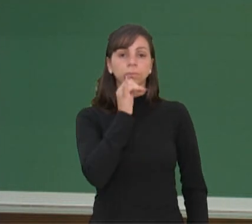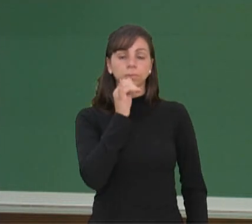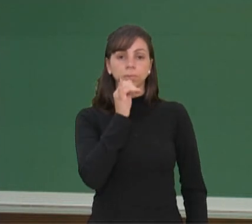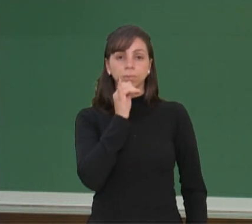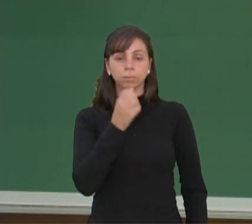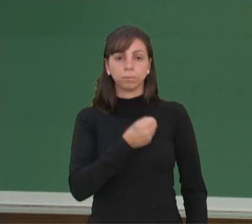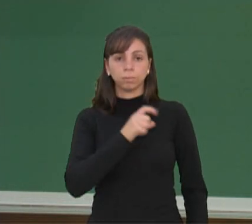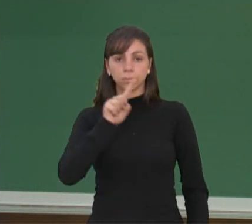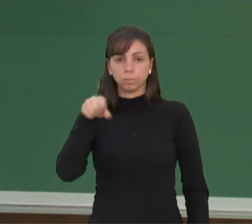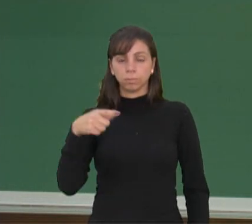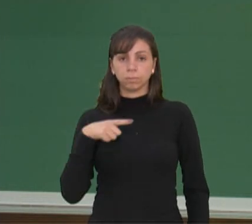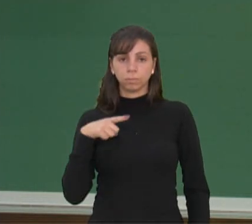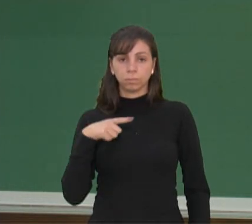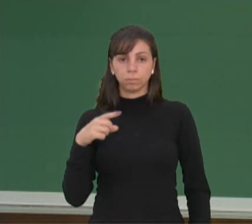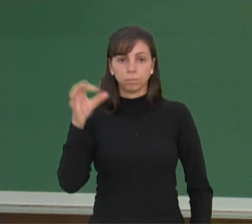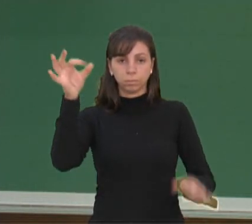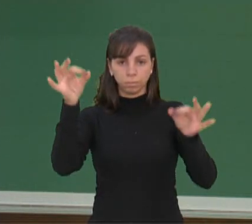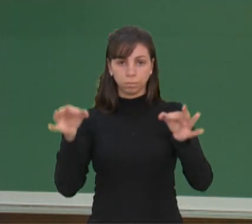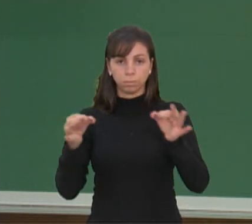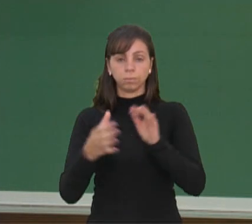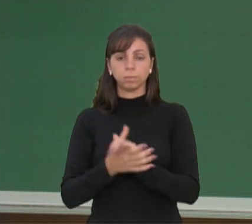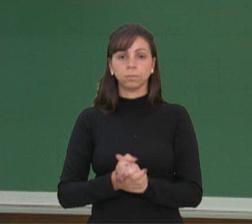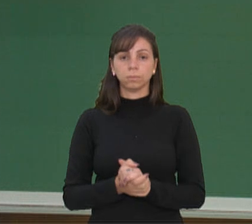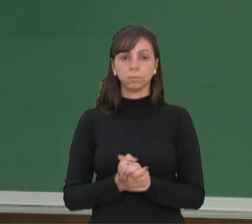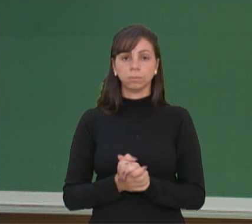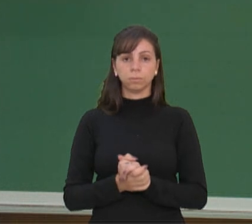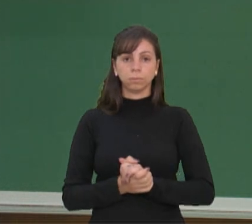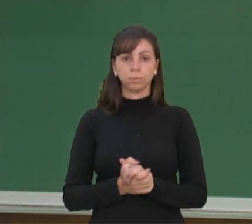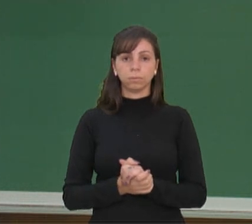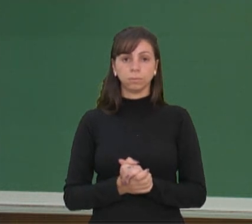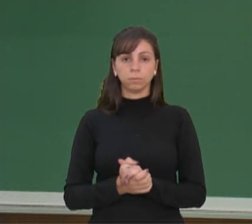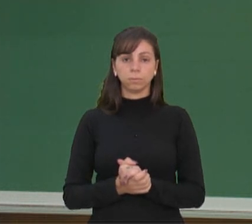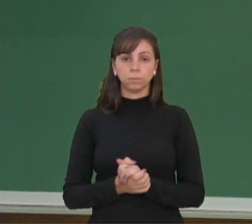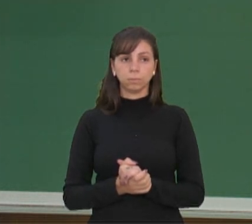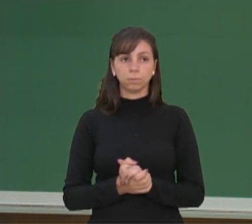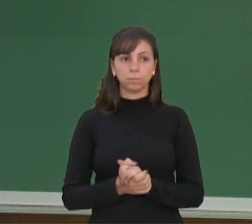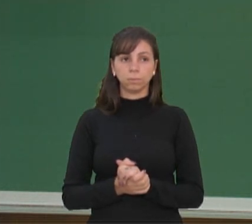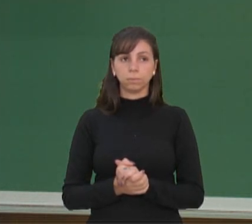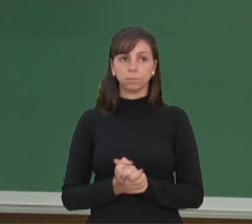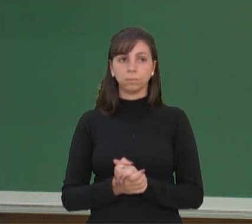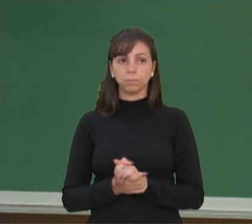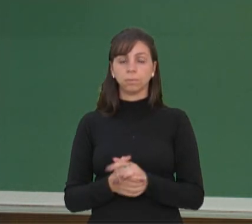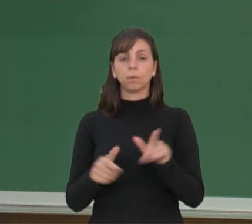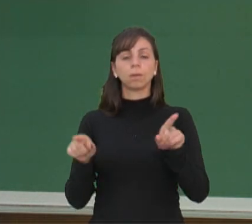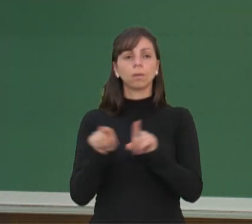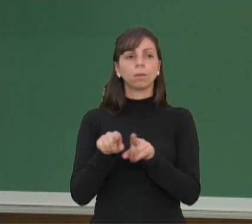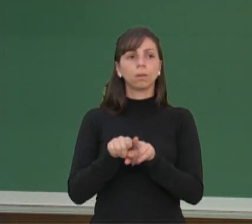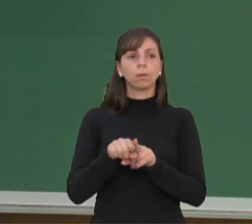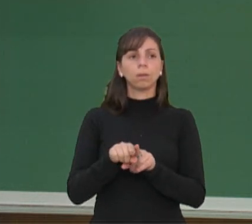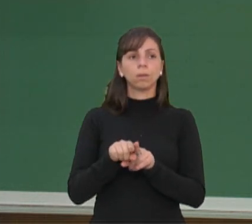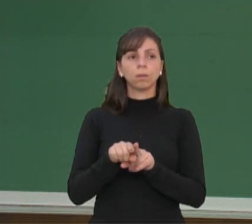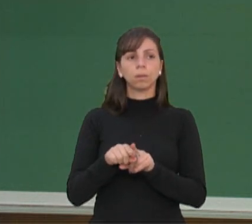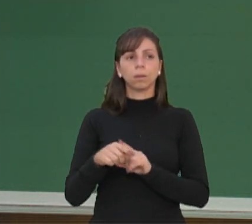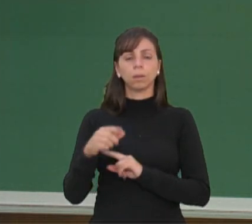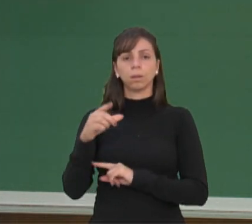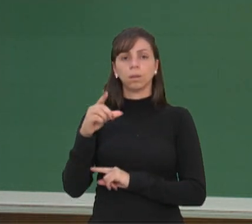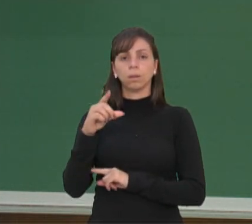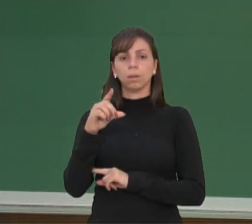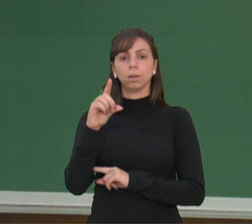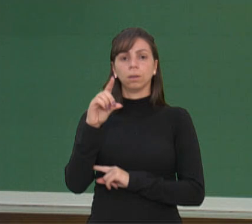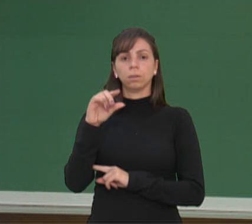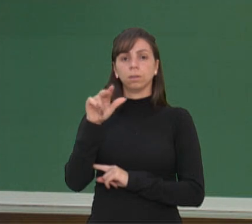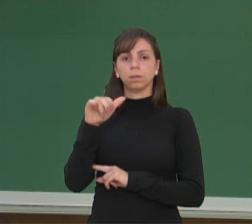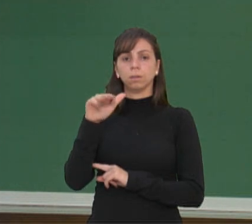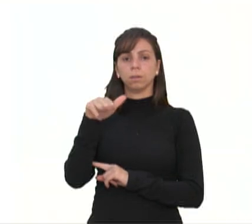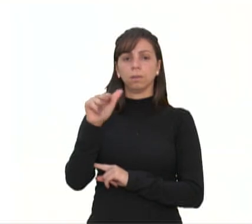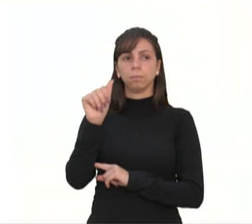exatos. Também são números racionais. E as dízimas periódicas? O que é uma dízima periódica? A dízima periódica